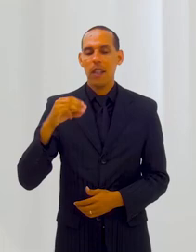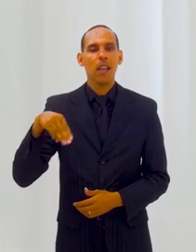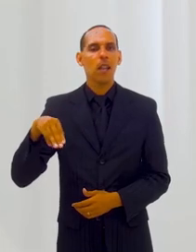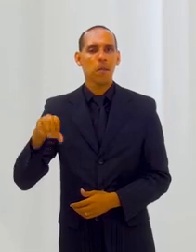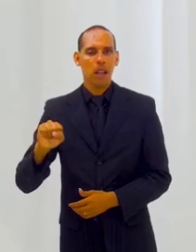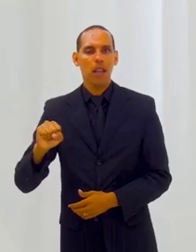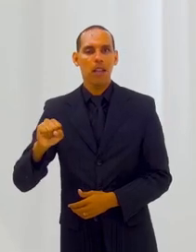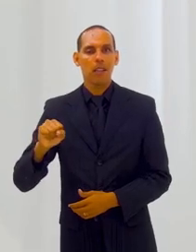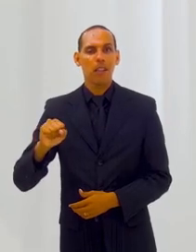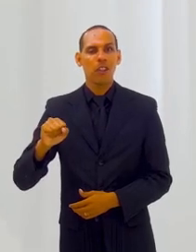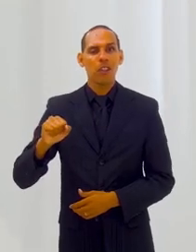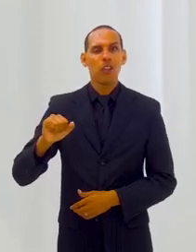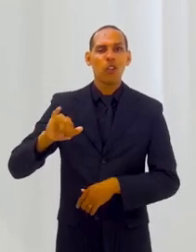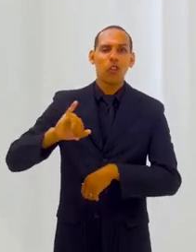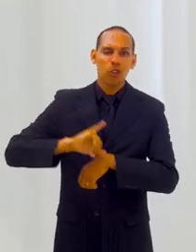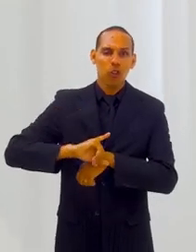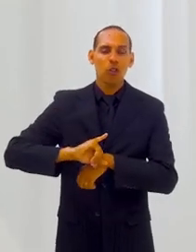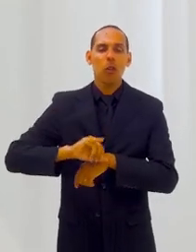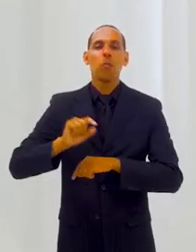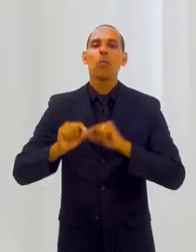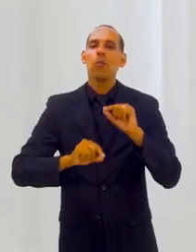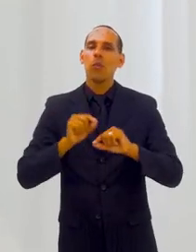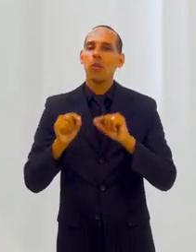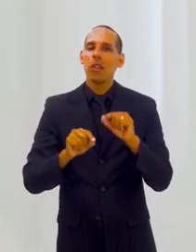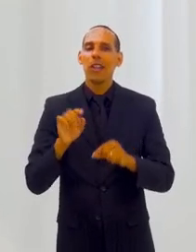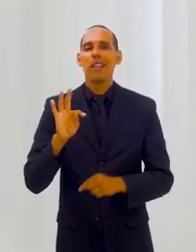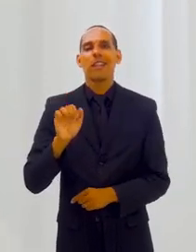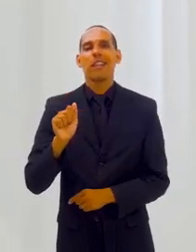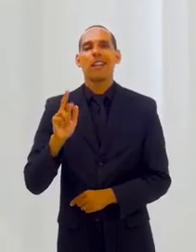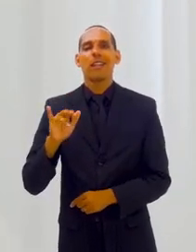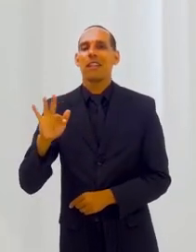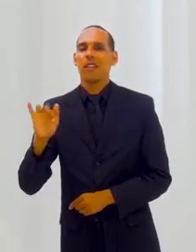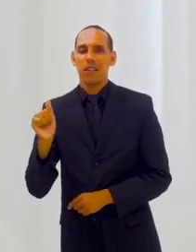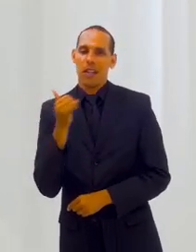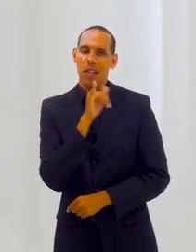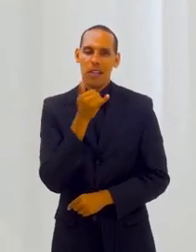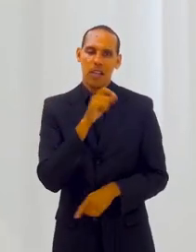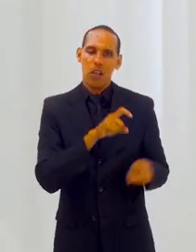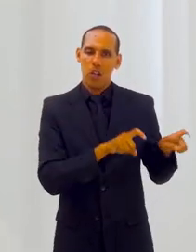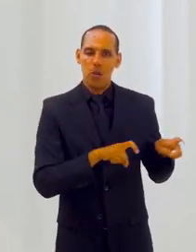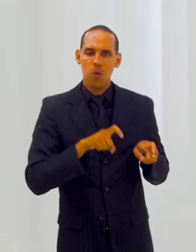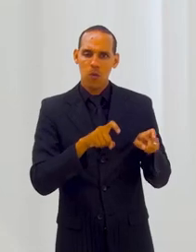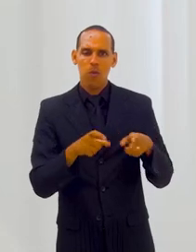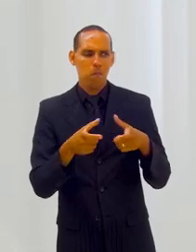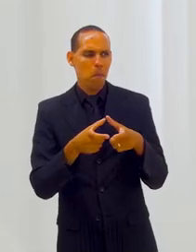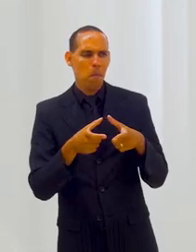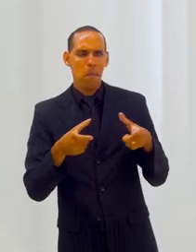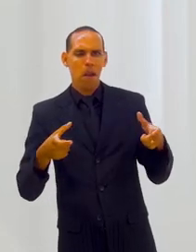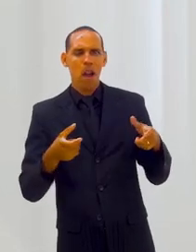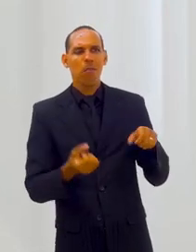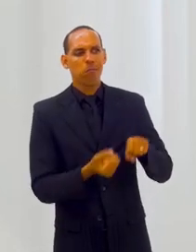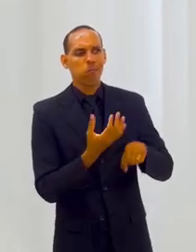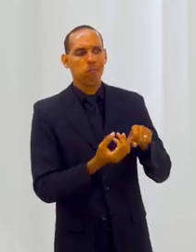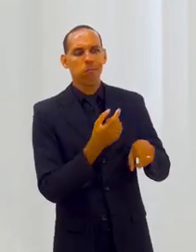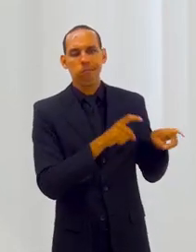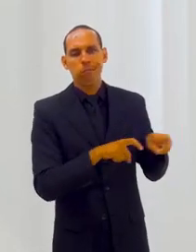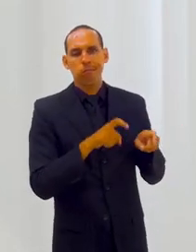ICMS sobre a tarifa da energia rural, na maioria dos casos dos produtores.